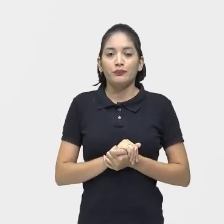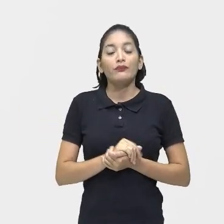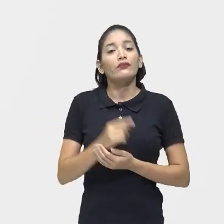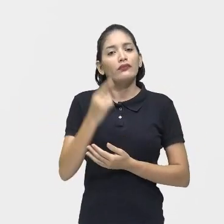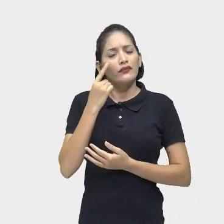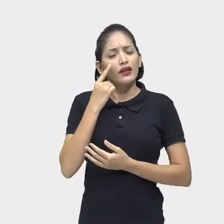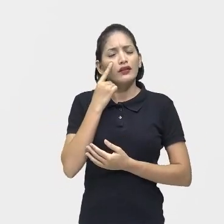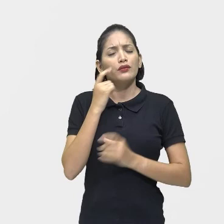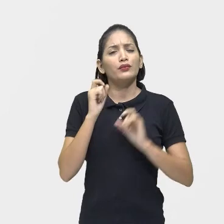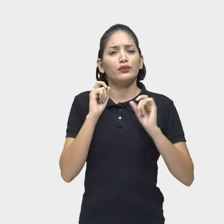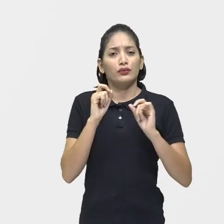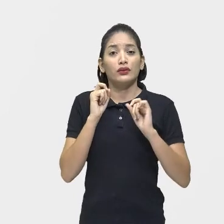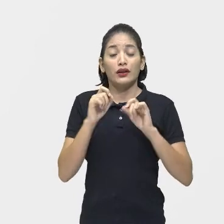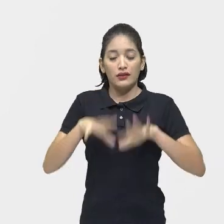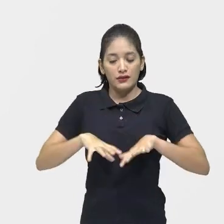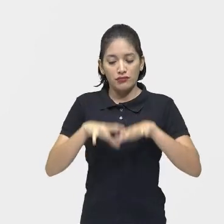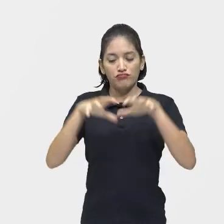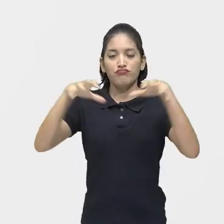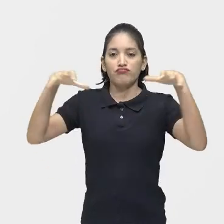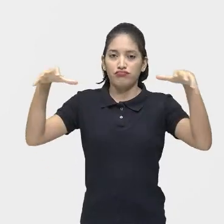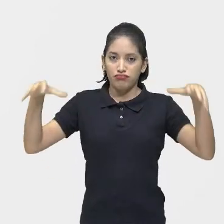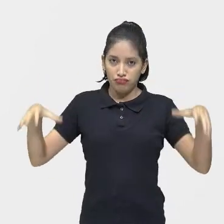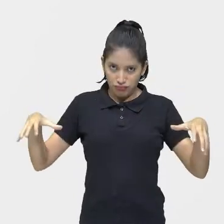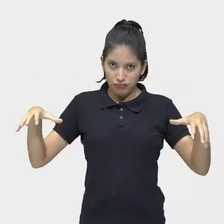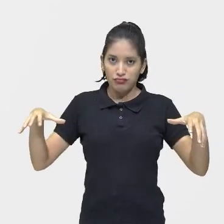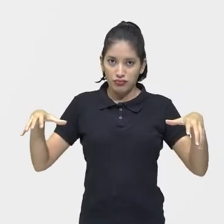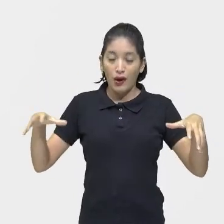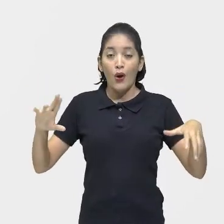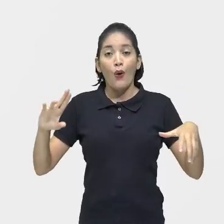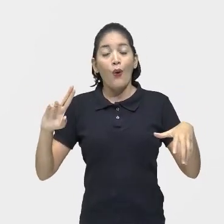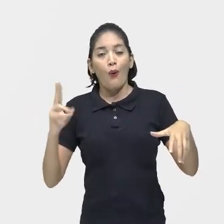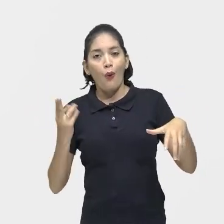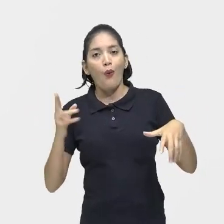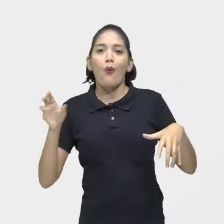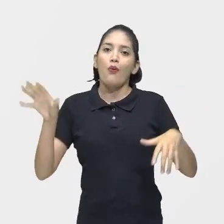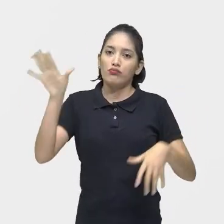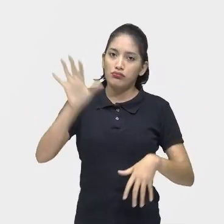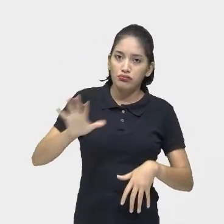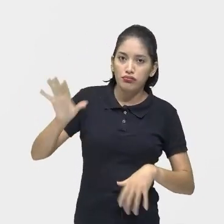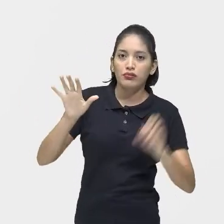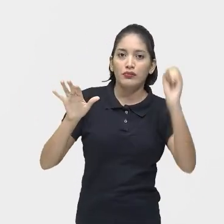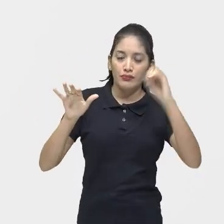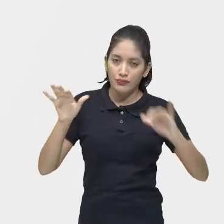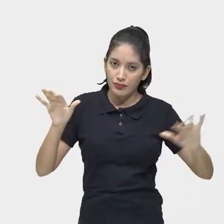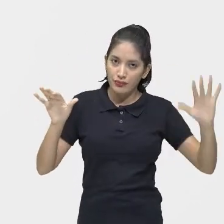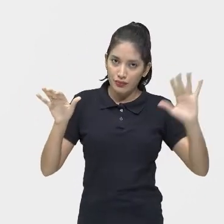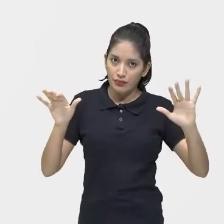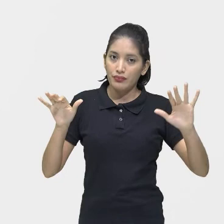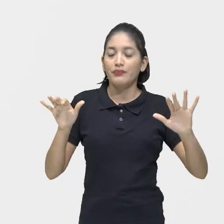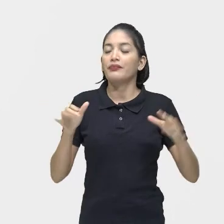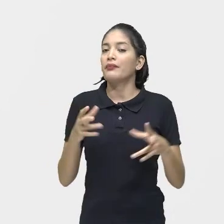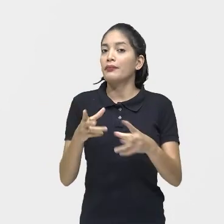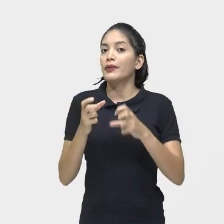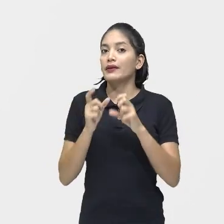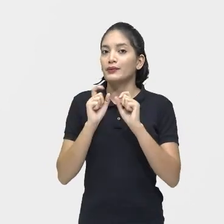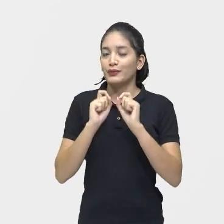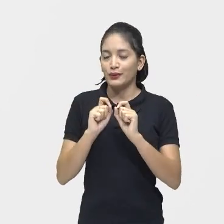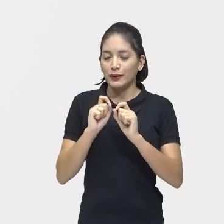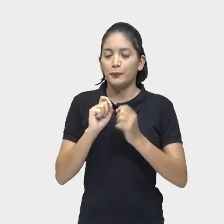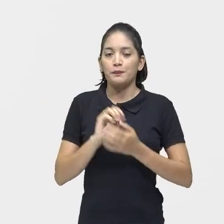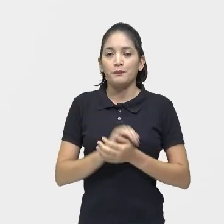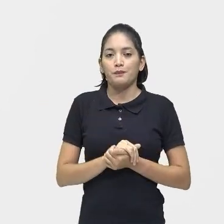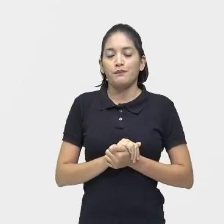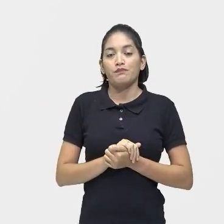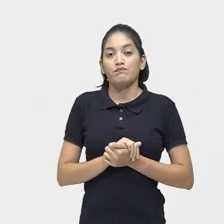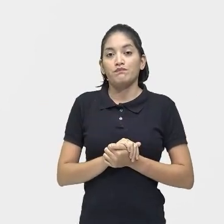gente, que nessa divisão, né, ou regionalização, como eu falei para vocês, a gente observou